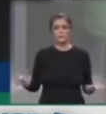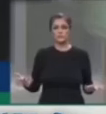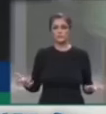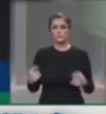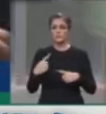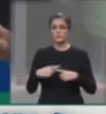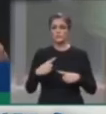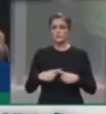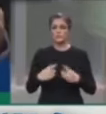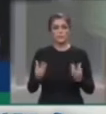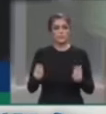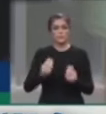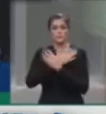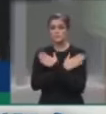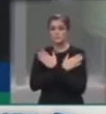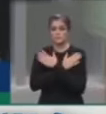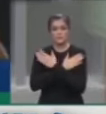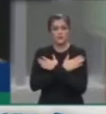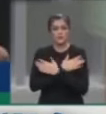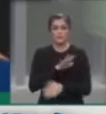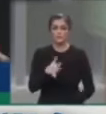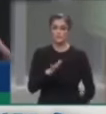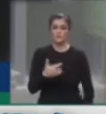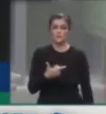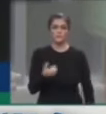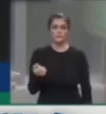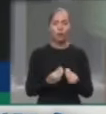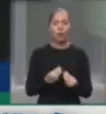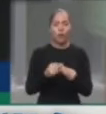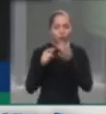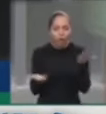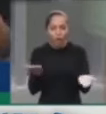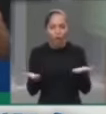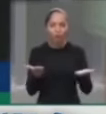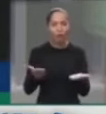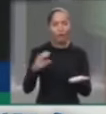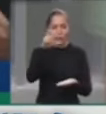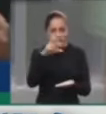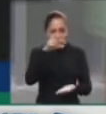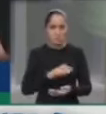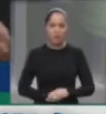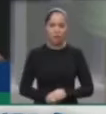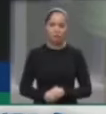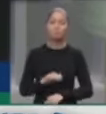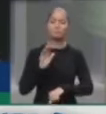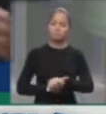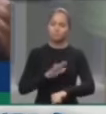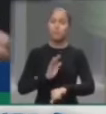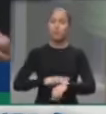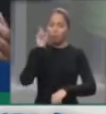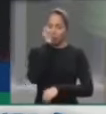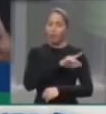o desemprego é na casa de 20 milhões de pessoas. O drama de milhões de famílias,